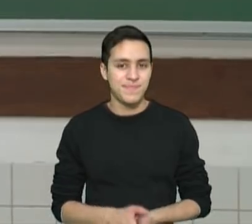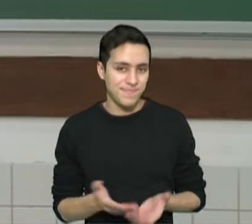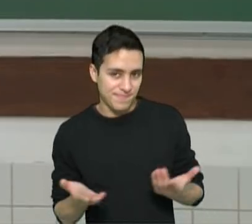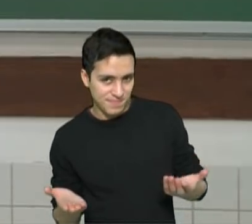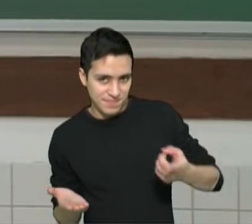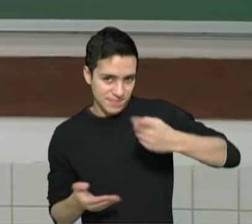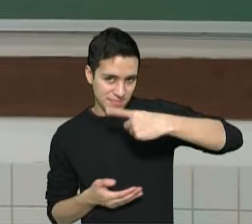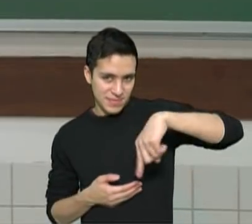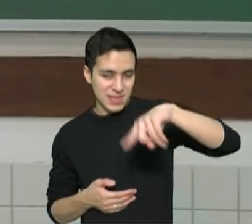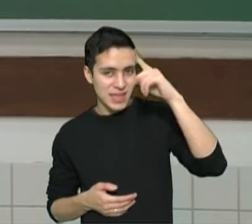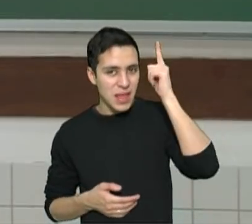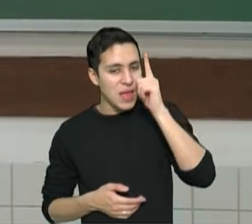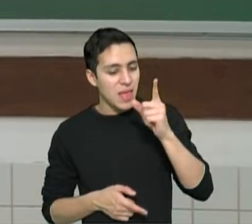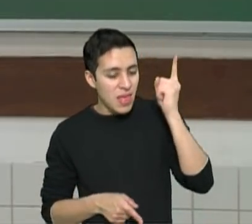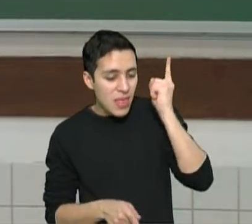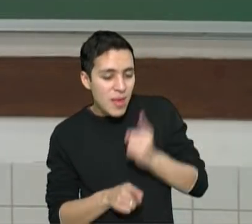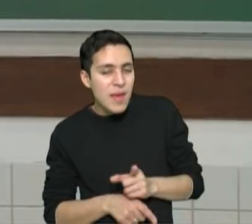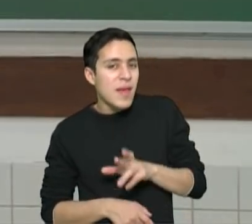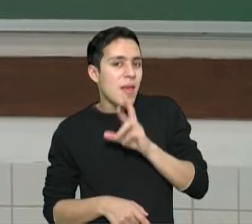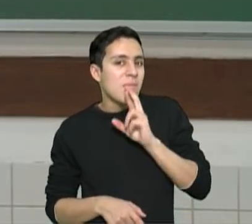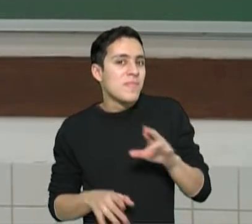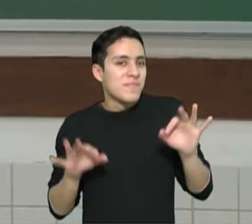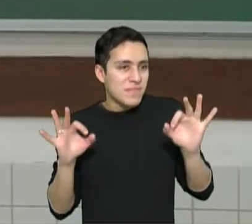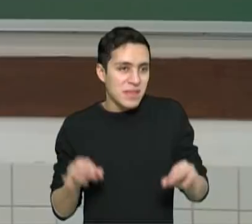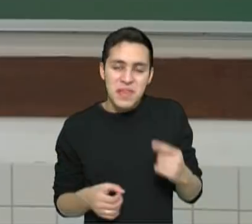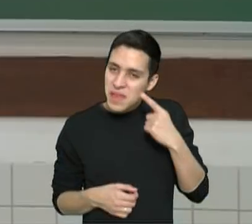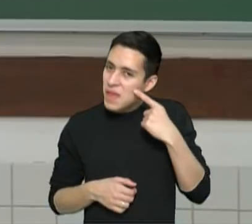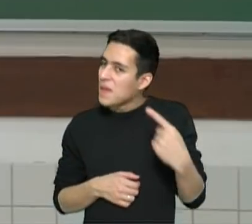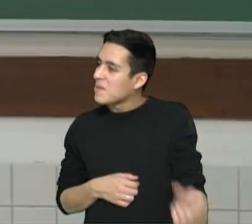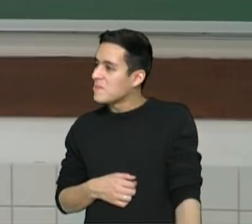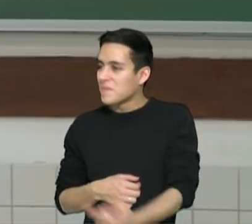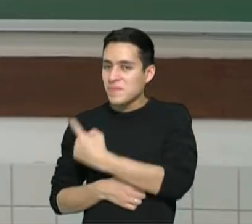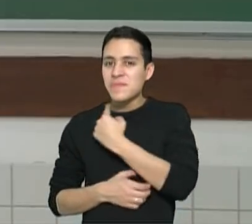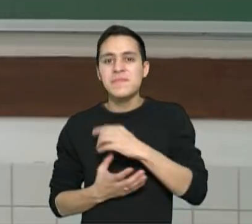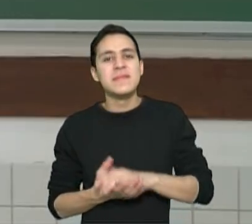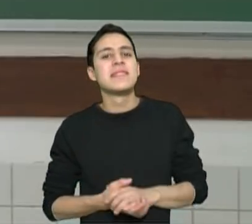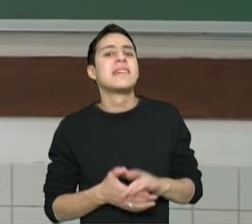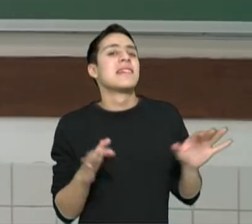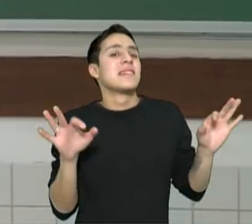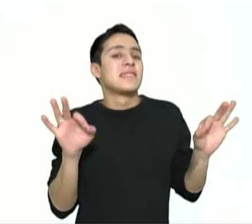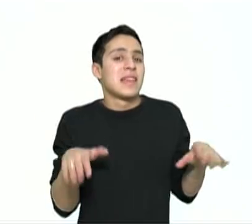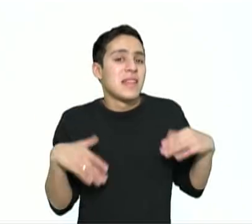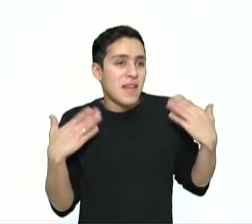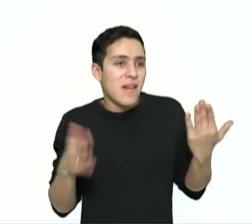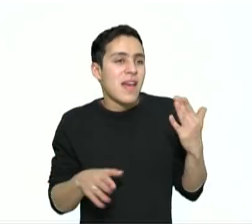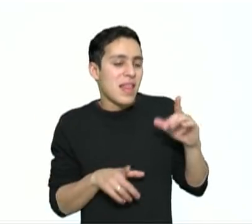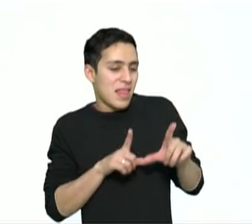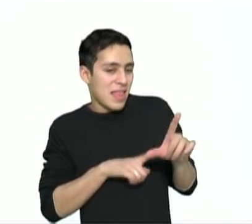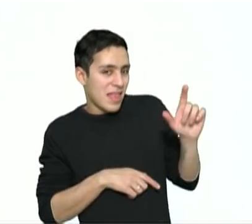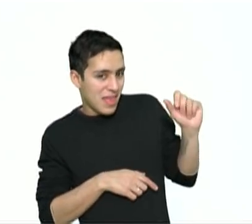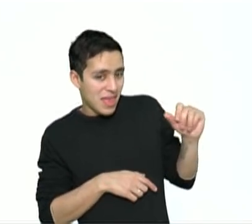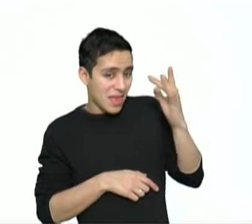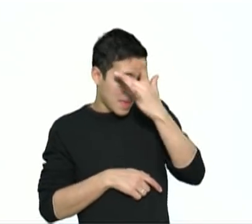E conseguiram descobrir a resposta? Vamos ver? Então, a alternativa correta, letra A. O artista que viajava para